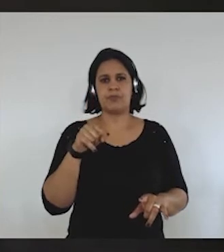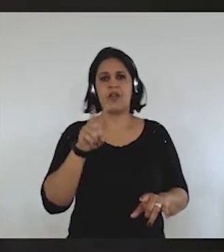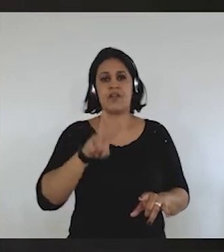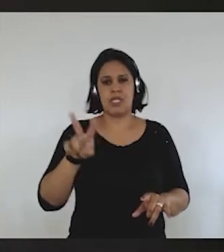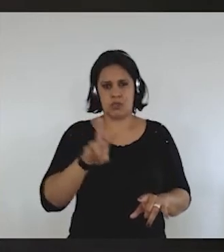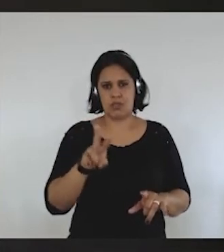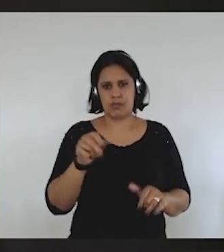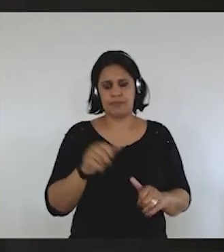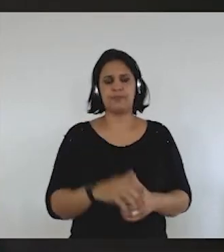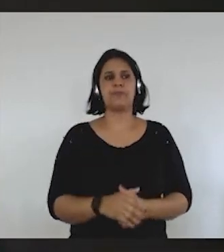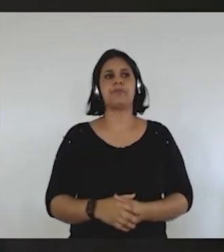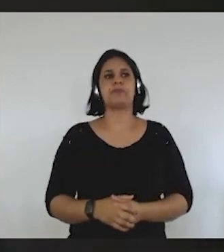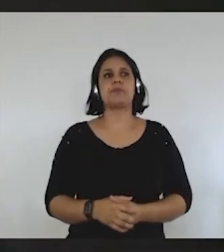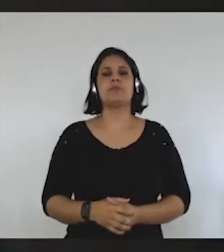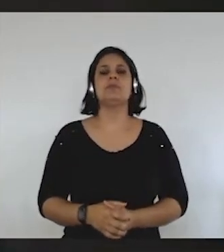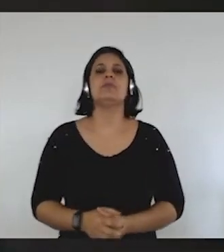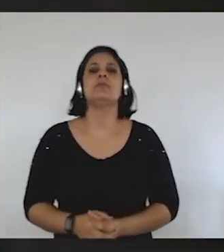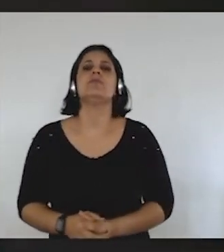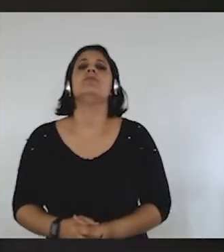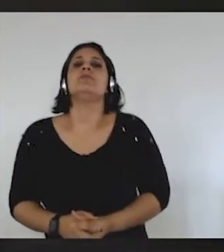de persona não grata,